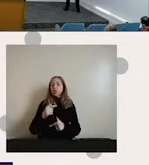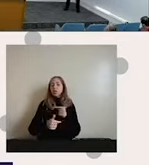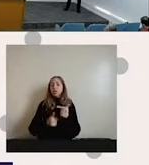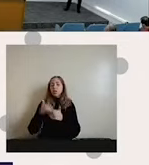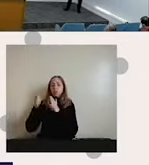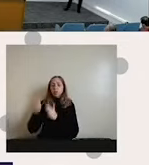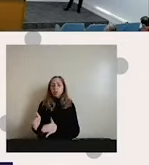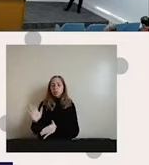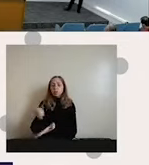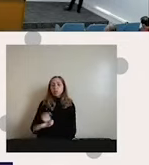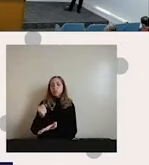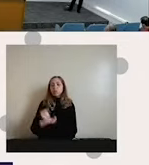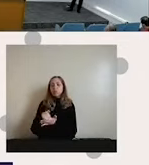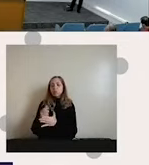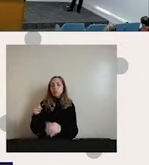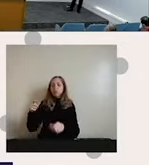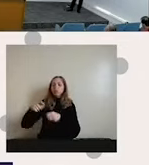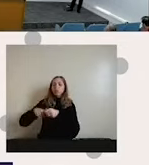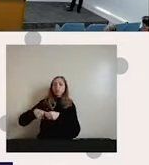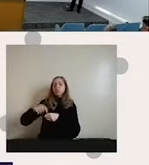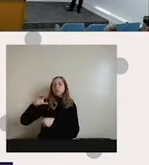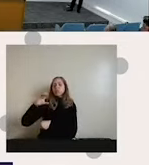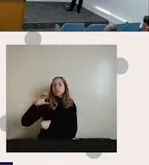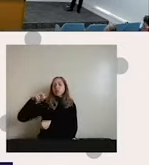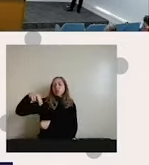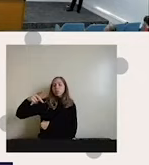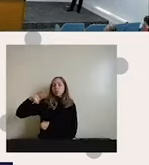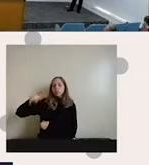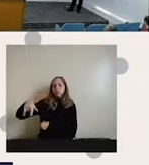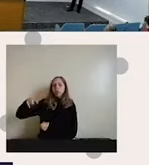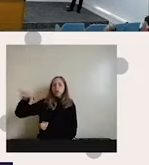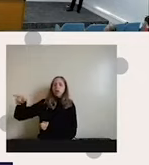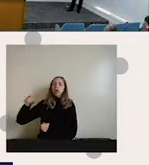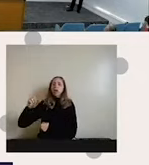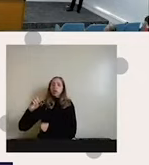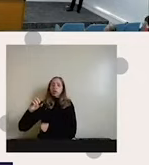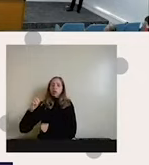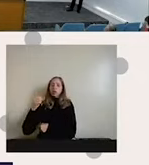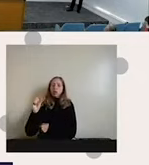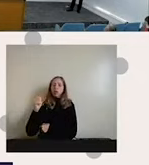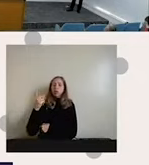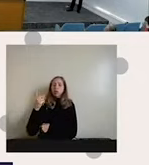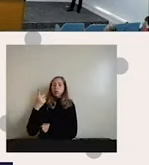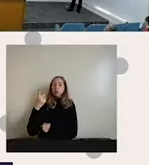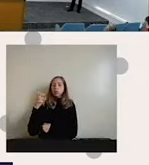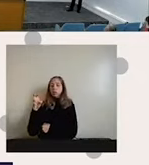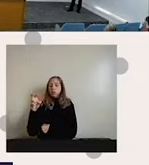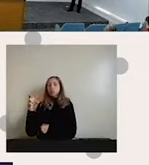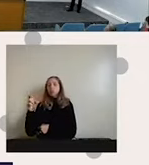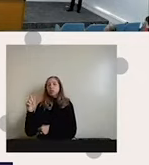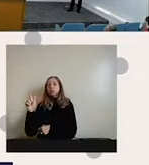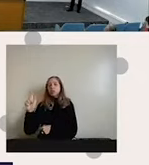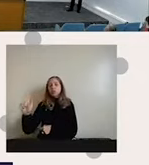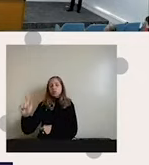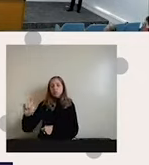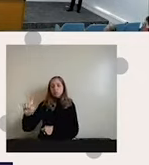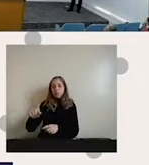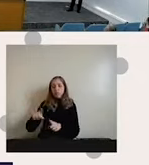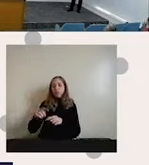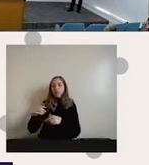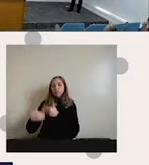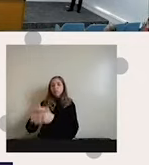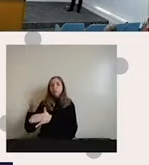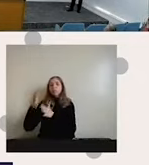um CNPJ, é no 15º dia, mas eu preciso lembrar que, para o trabalhador doméstico, esse encaminhamento é desde o primeiro dia do